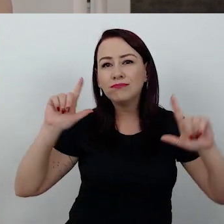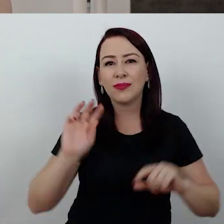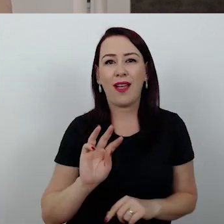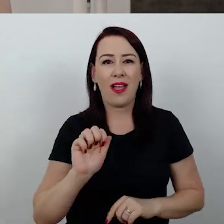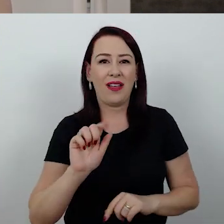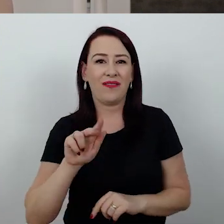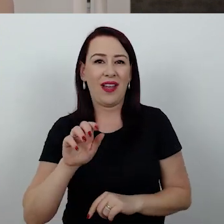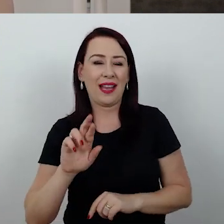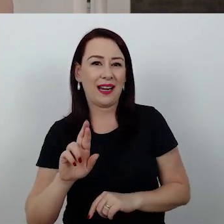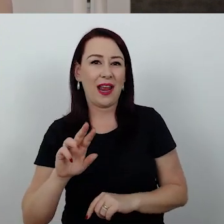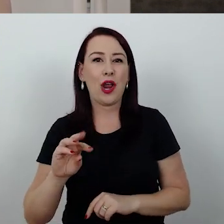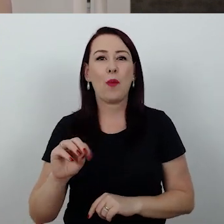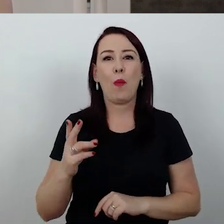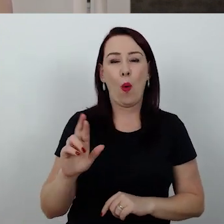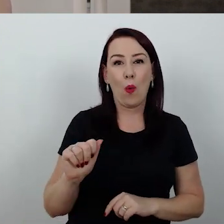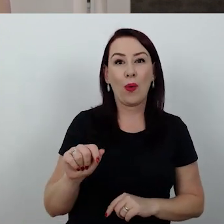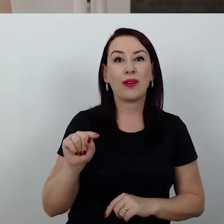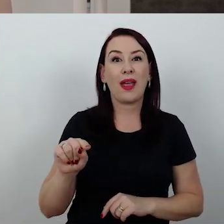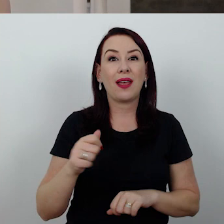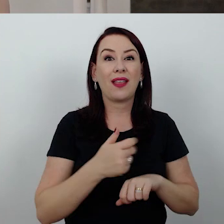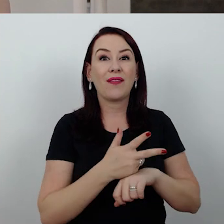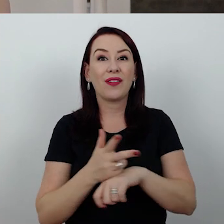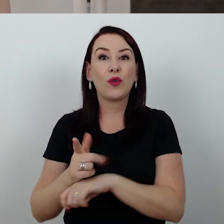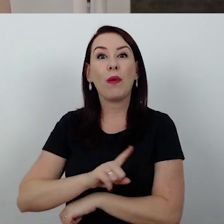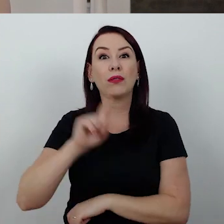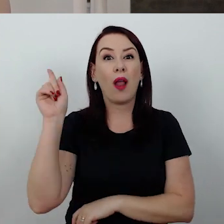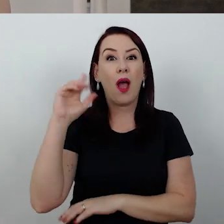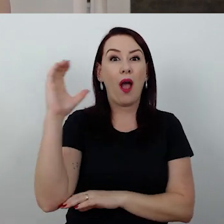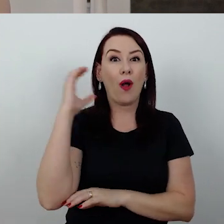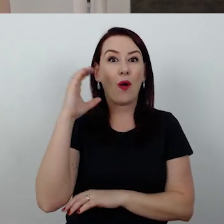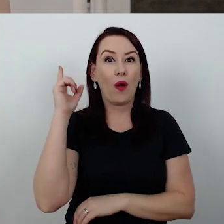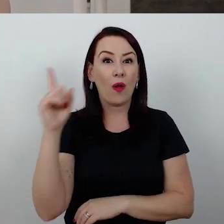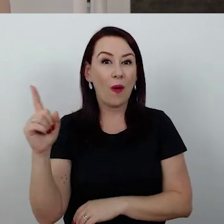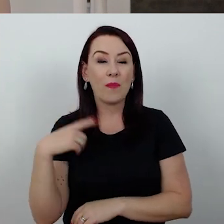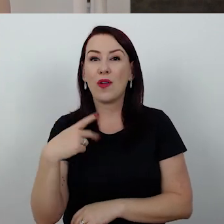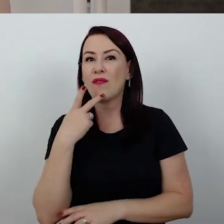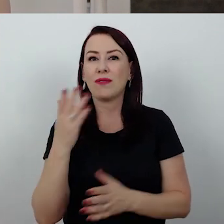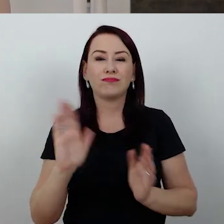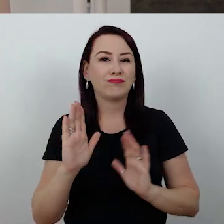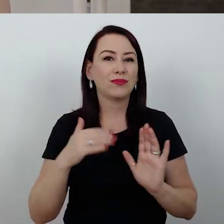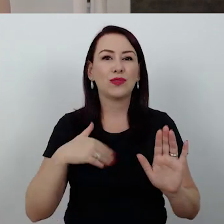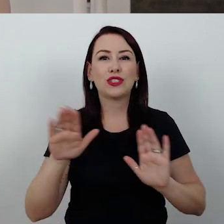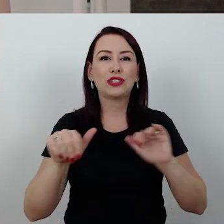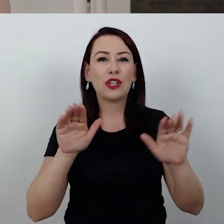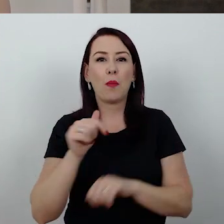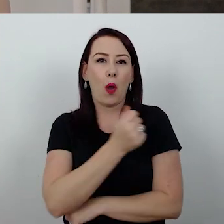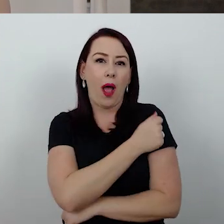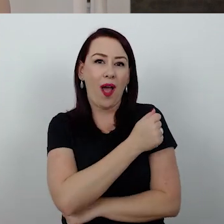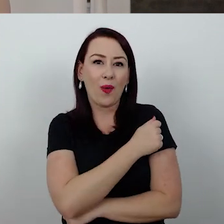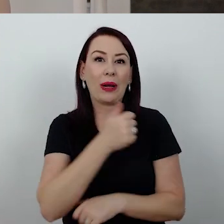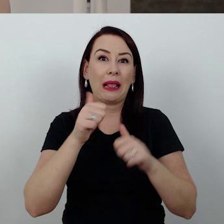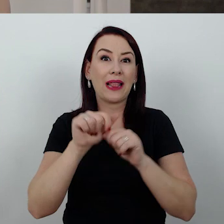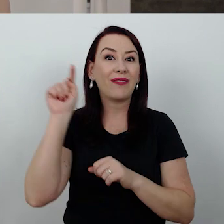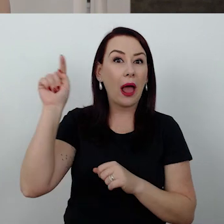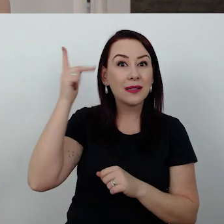vídeo, né? E o Wagner Moura estava filmando em Bogotá, Narcos. Aí a gente descolou umas estudantes que estavam lá para ir na